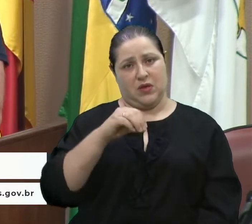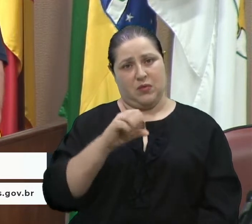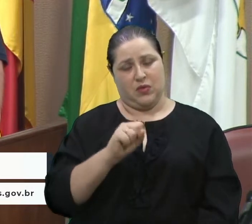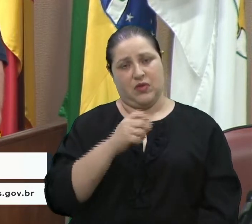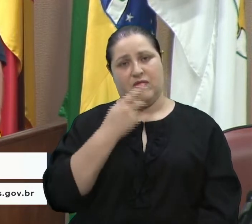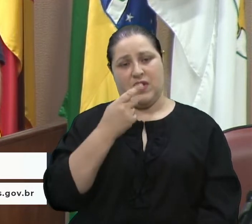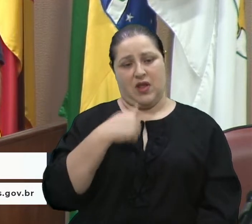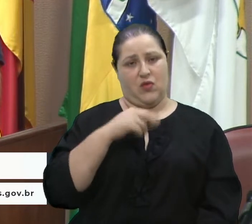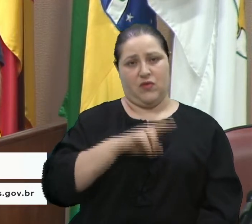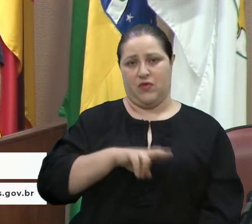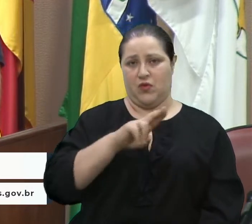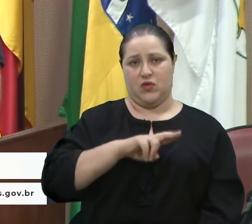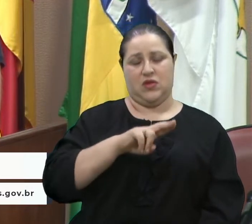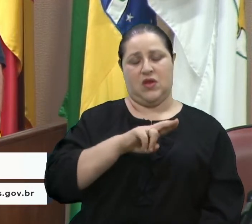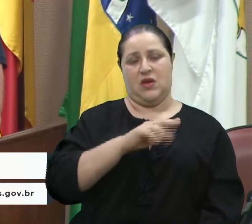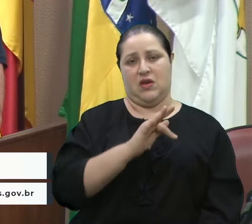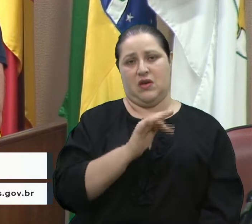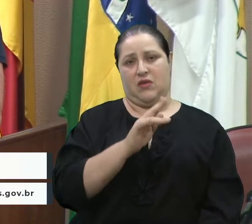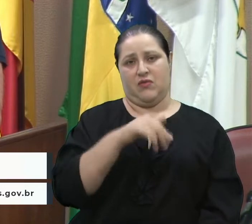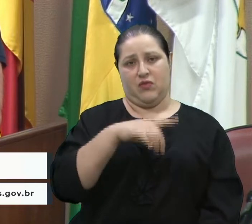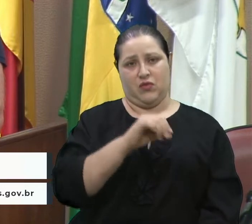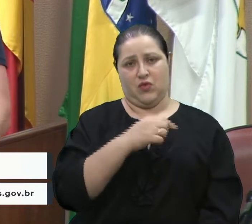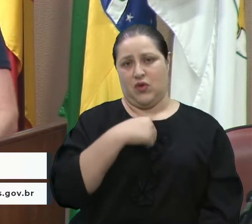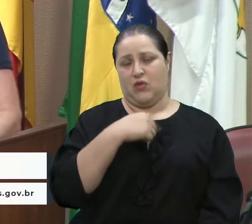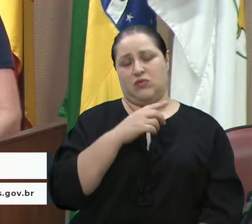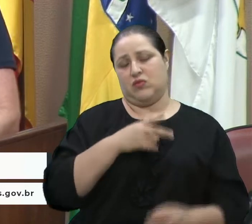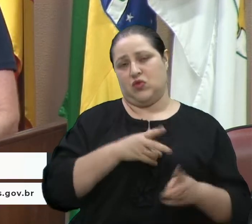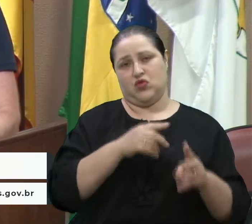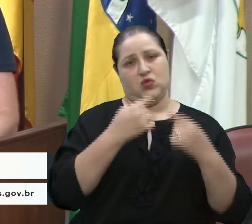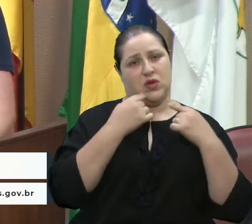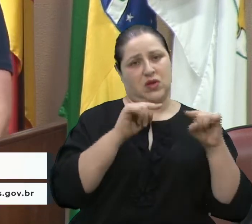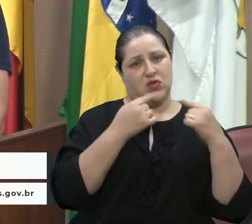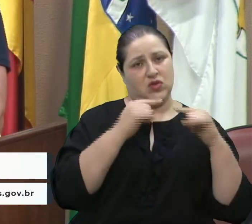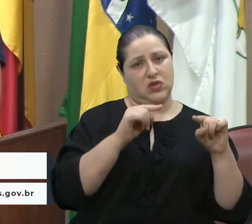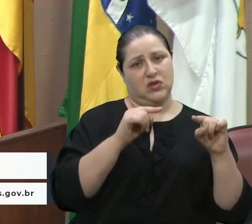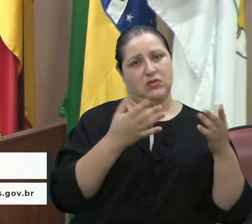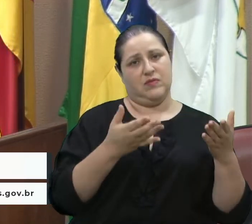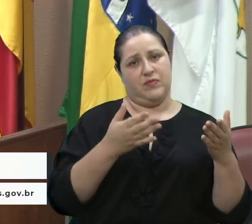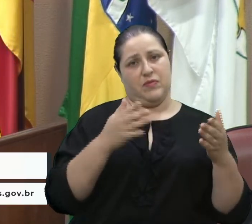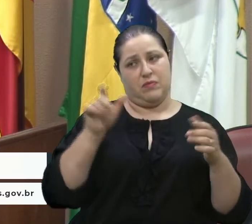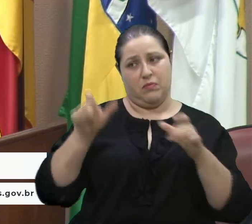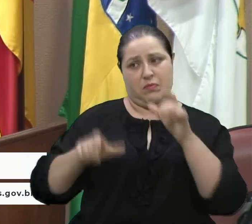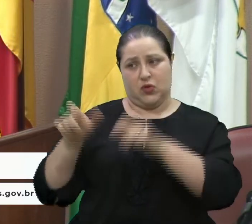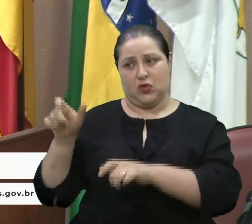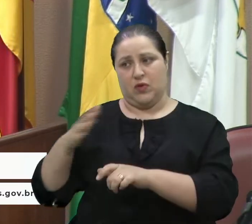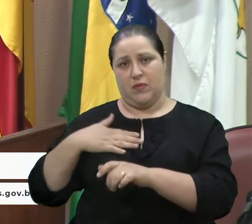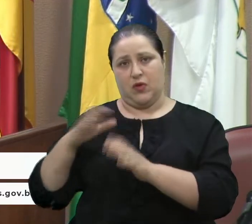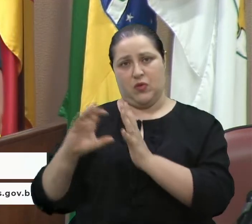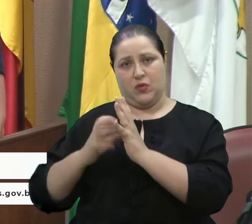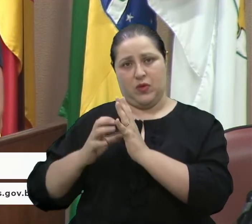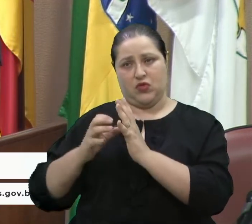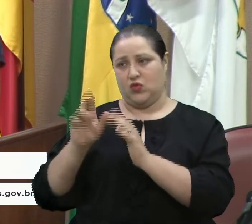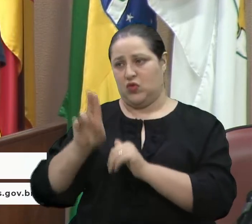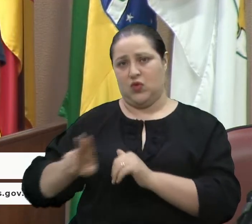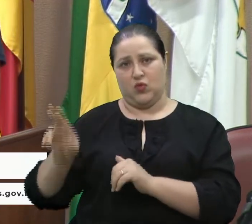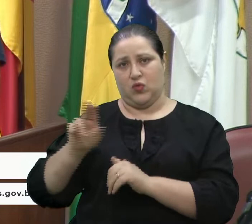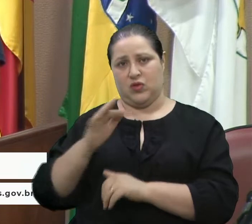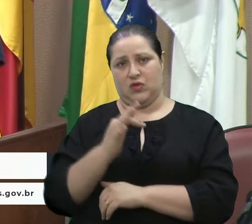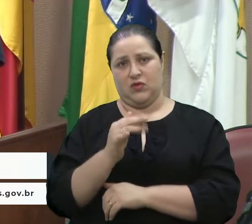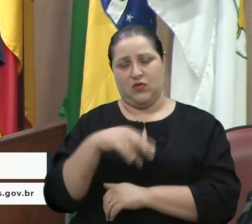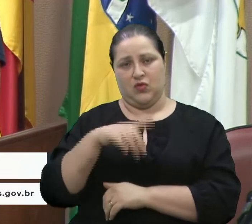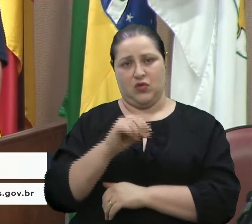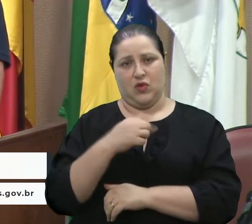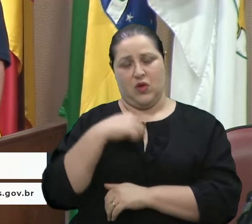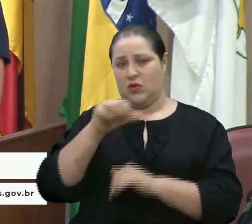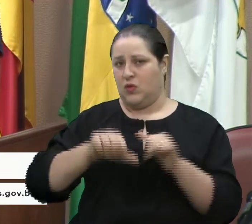e continuarei criticando. Tudo certo? Tudo certo. Existem pessoas no meu partido que não usam o fundo. Eu não vou mudar os meus